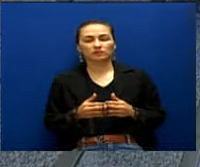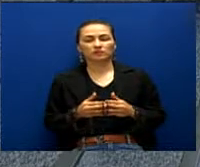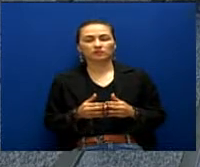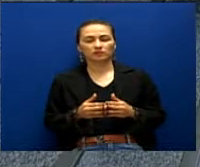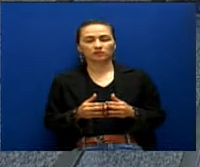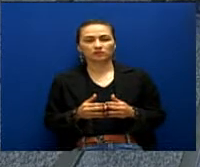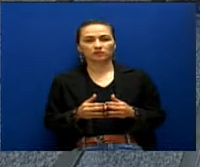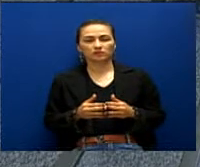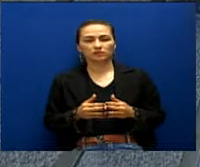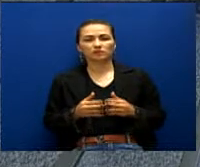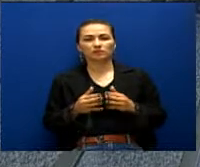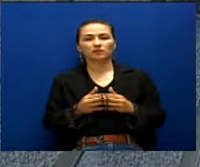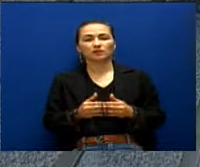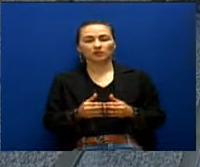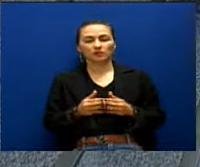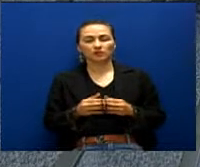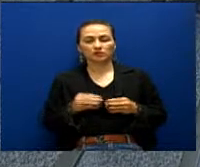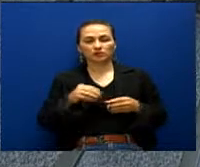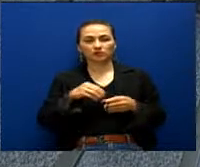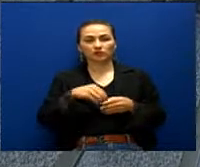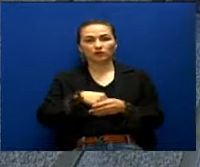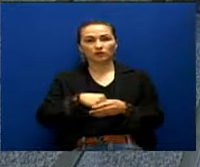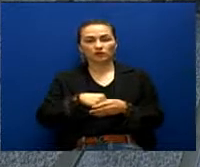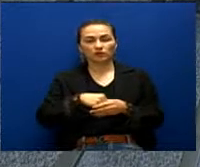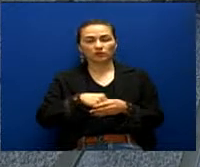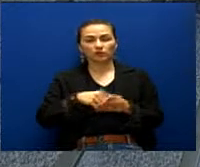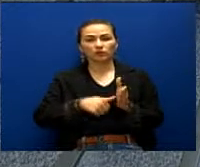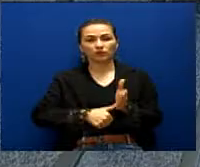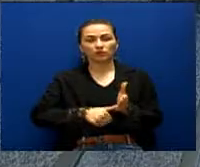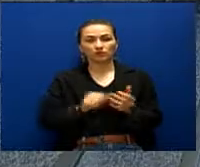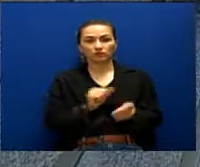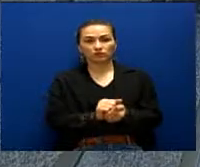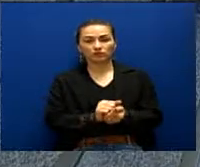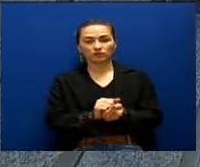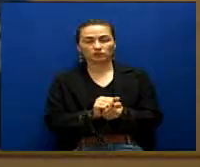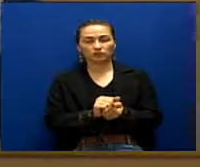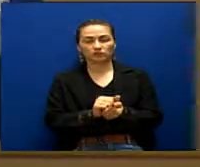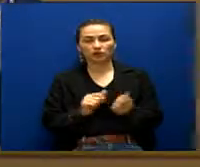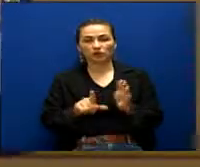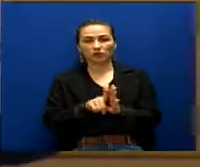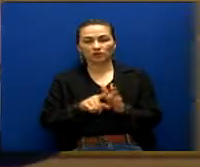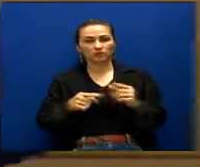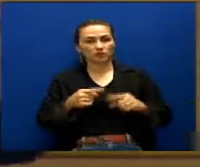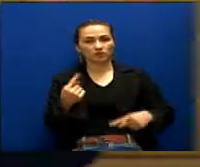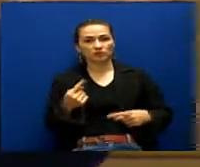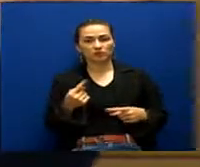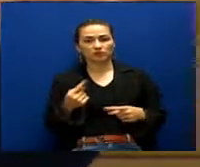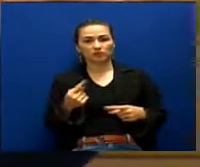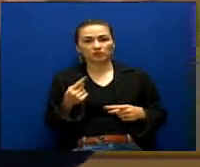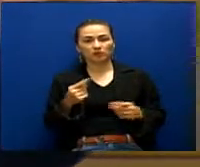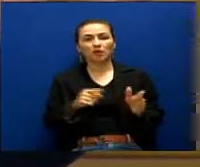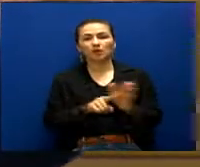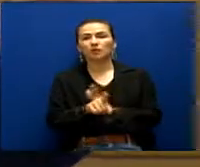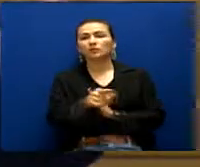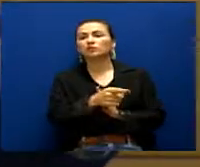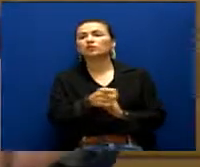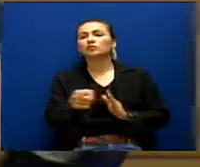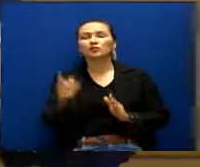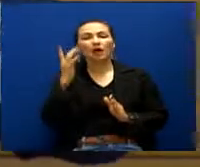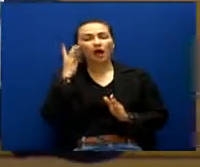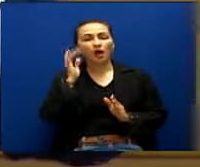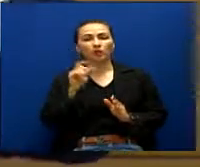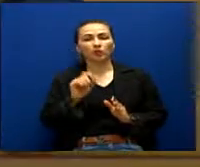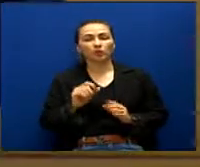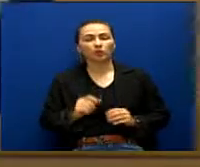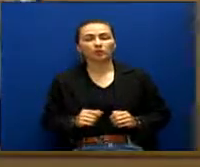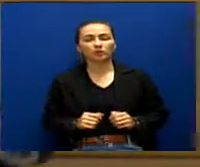a inconstitucionalidade? Primeiro aparecer. Se os vereadores permanecerem com o parecer, as emendas são arquivadas. Os vereadores,